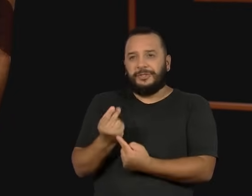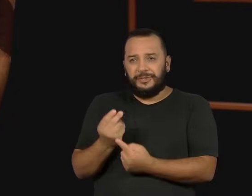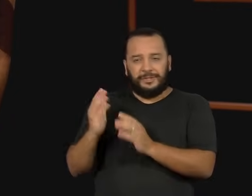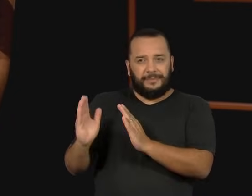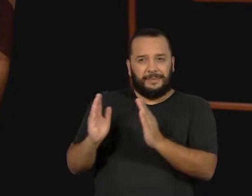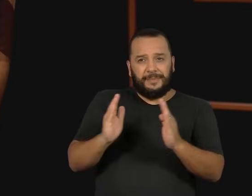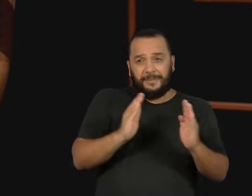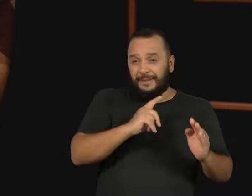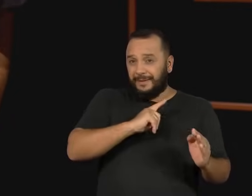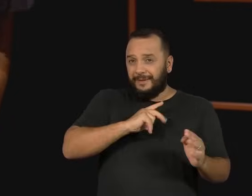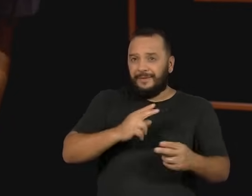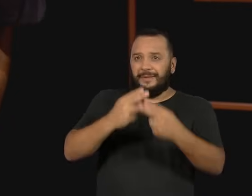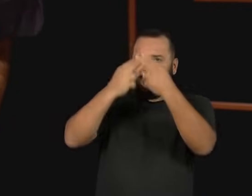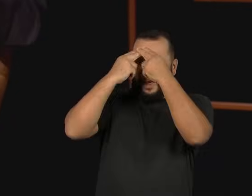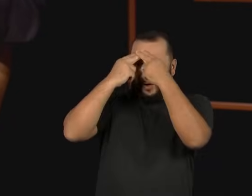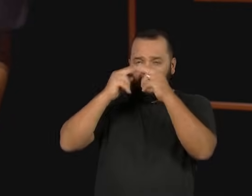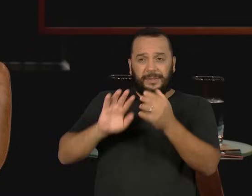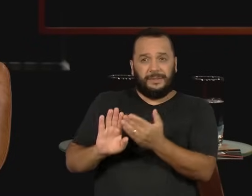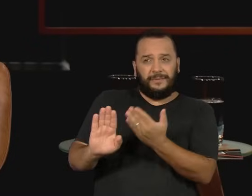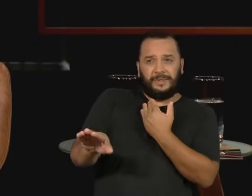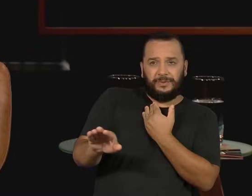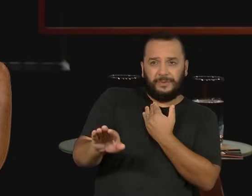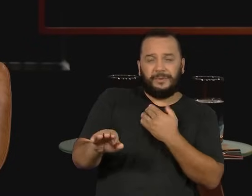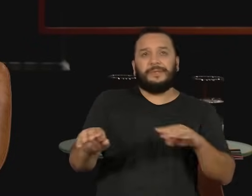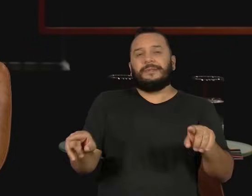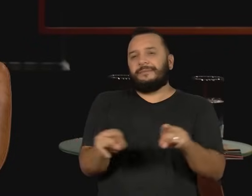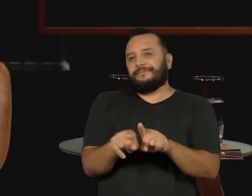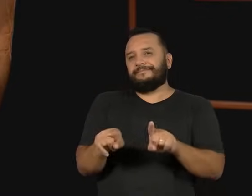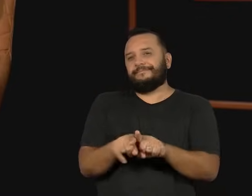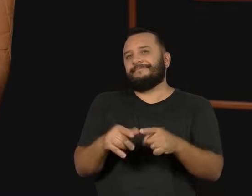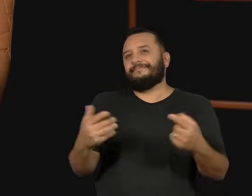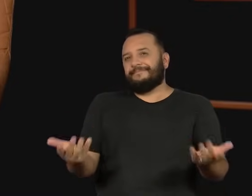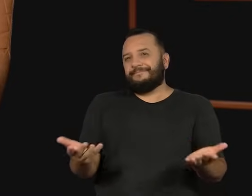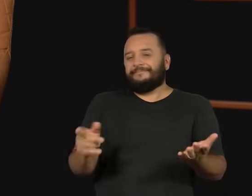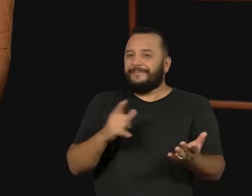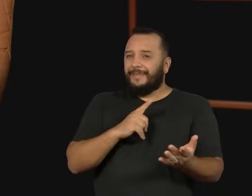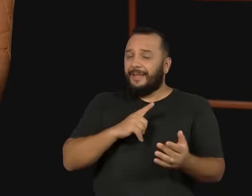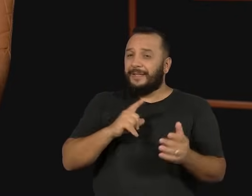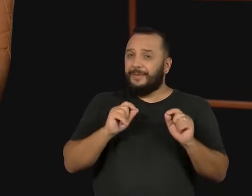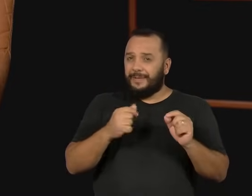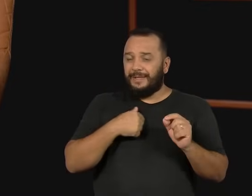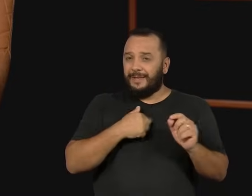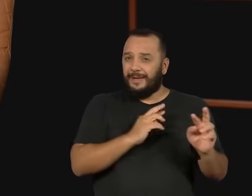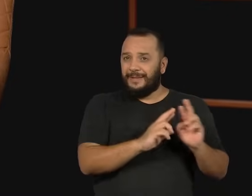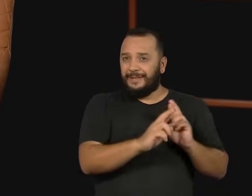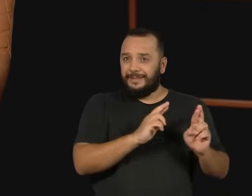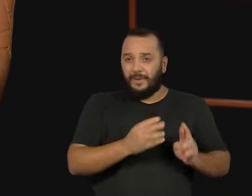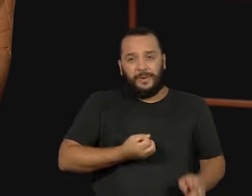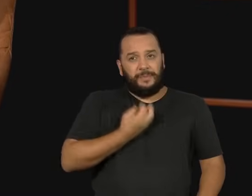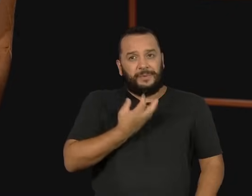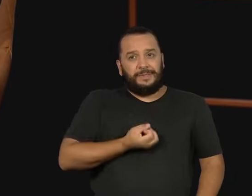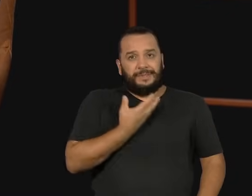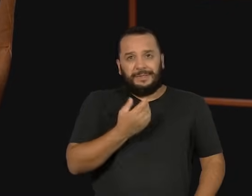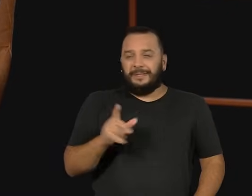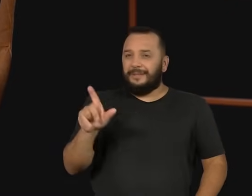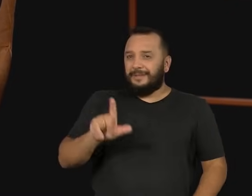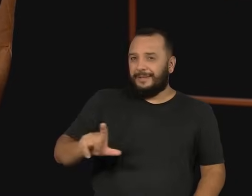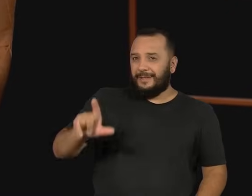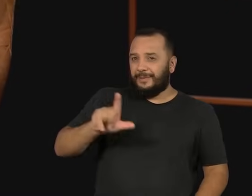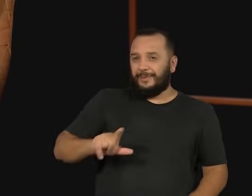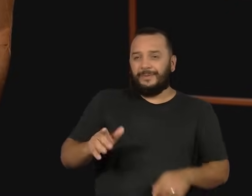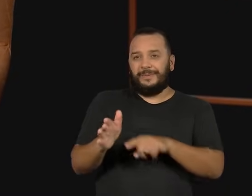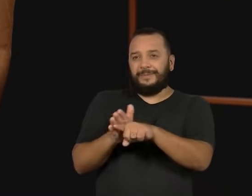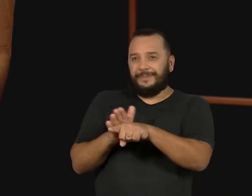se afastou disso, né? Ele também acabou tendo uma relação com a poesia, com a literatura, com a